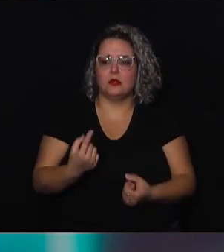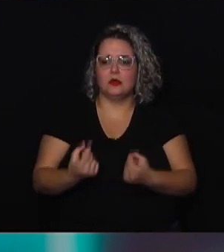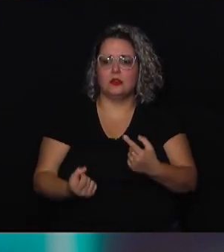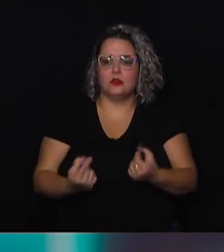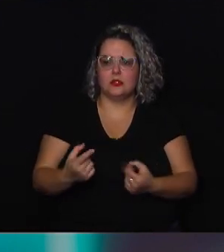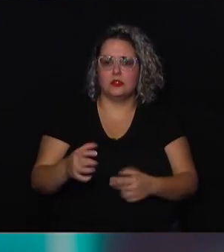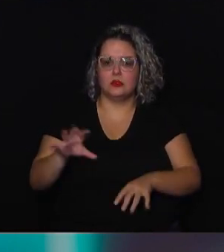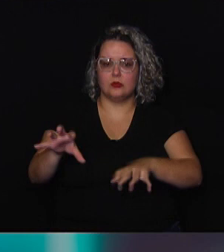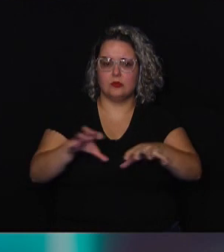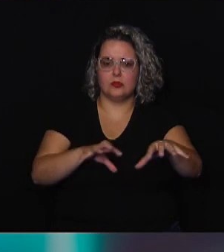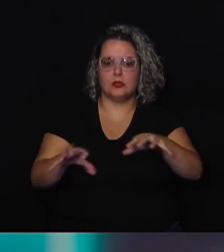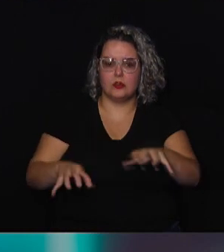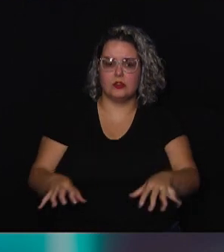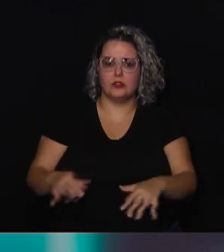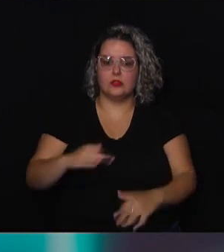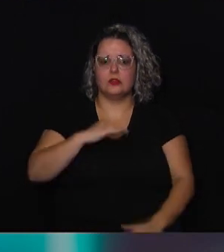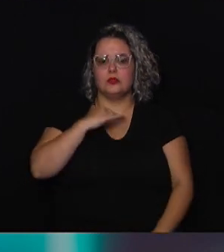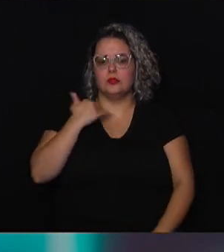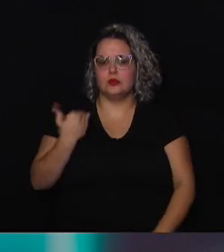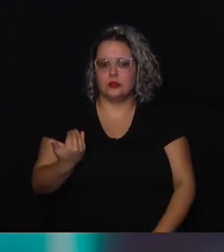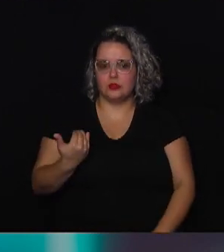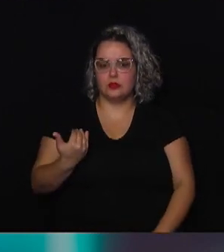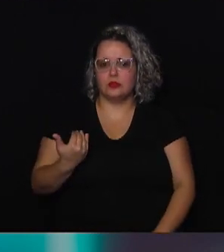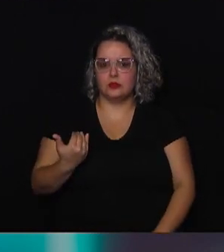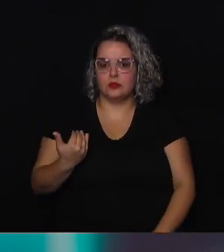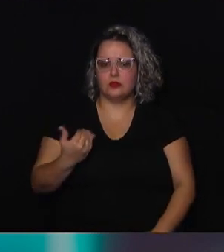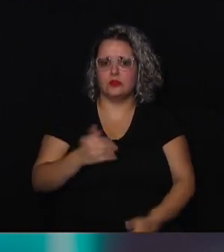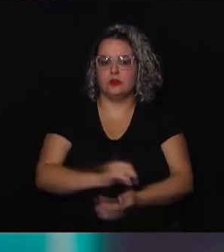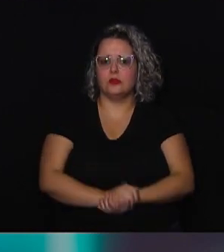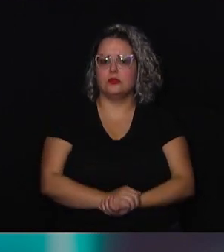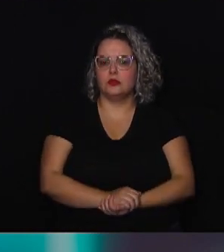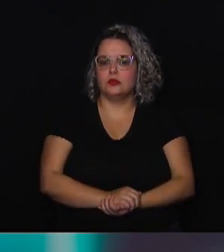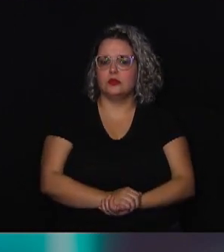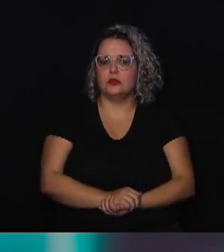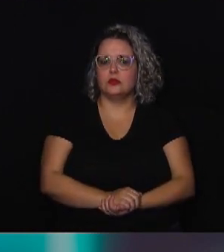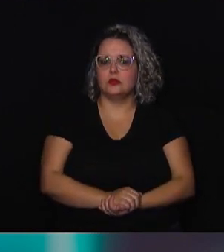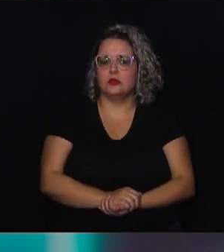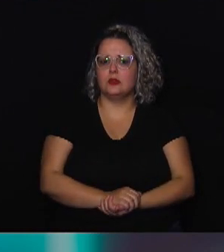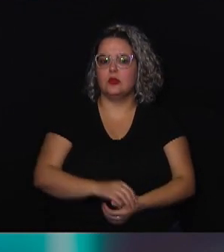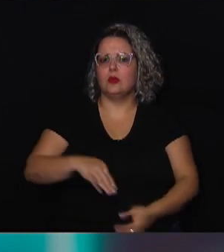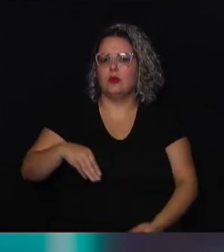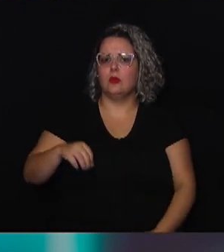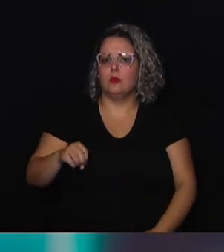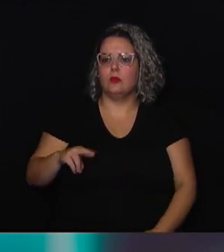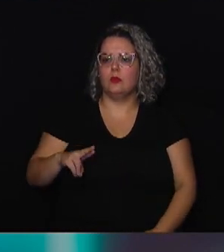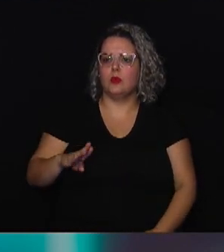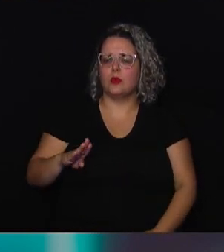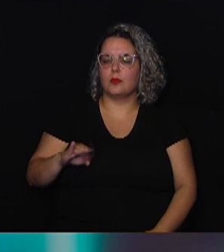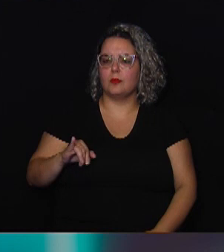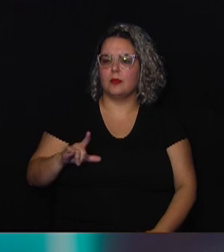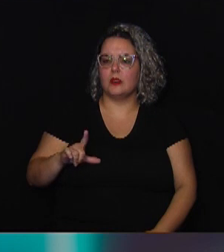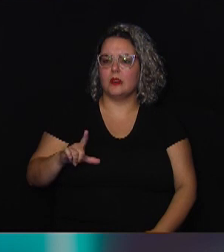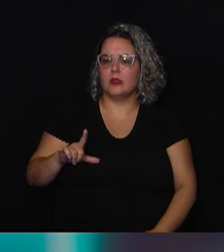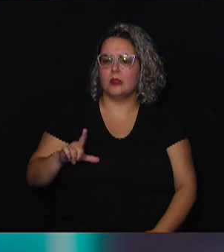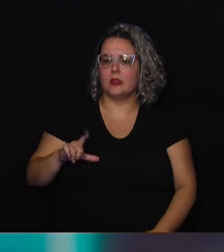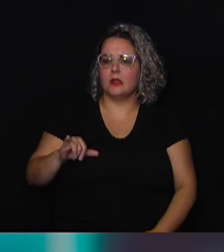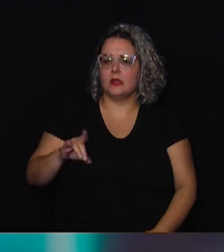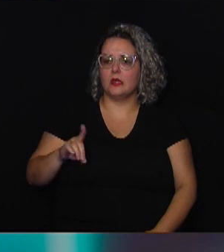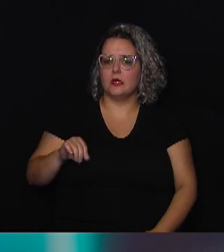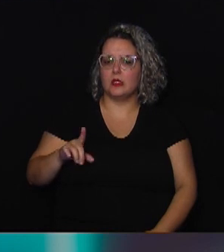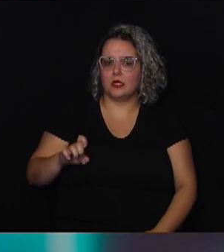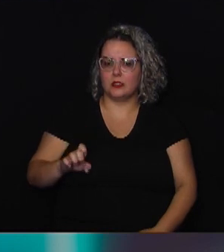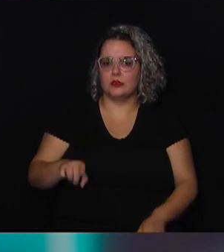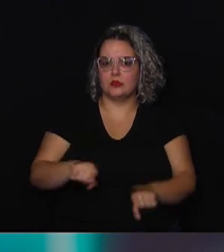e de morbimortalidade, para que todos consigam ter uma grandeza do que nós estamos falando quando a gente trata do SUS